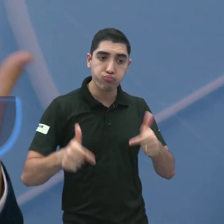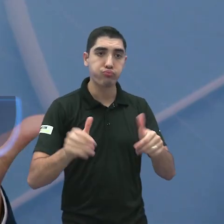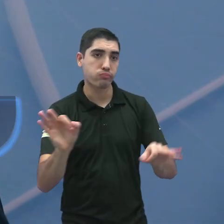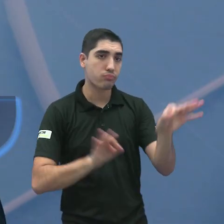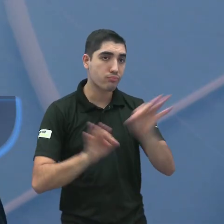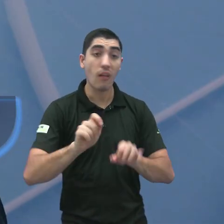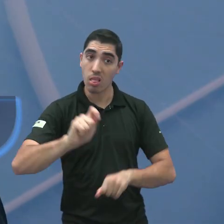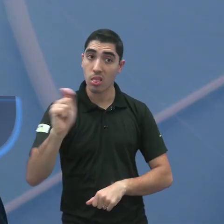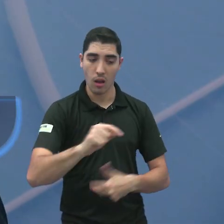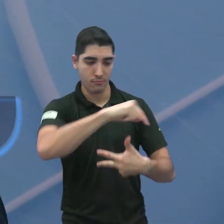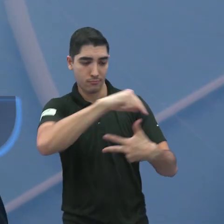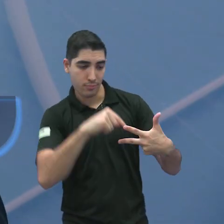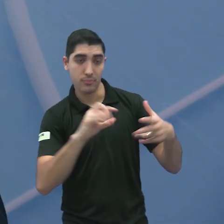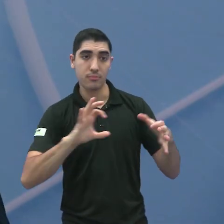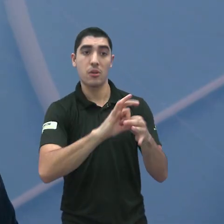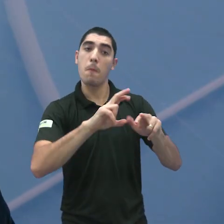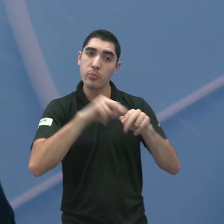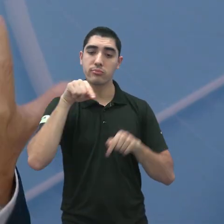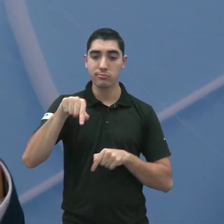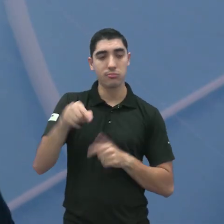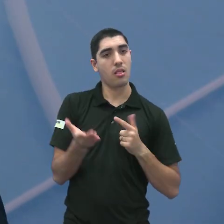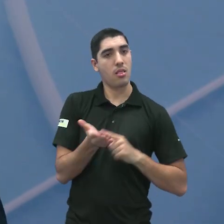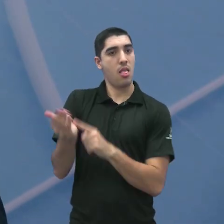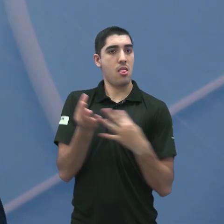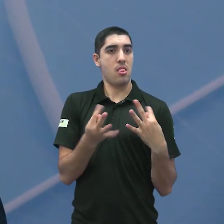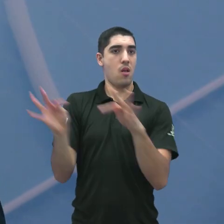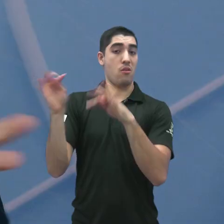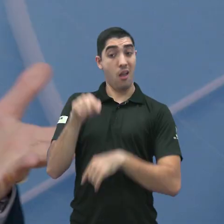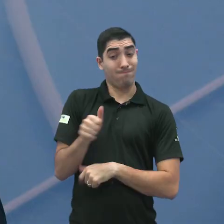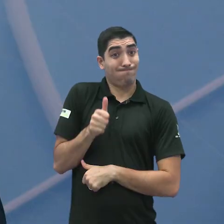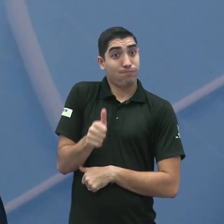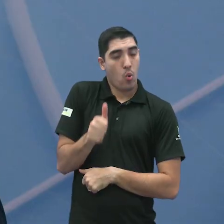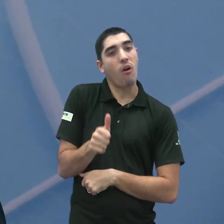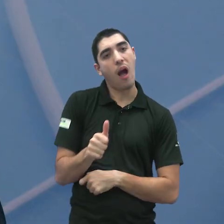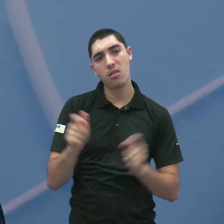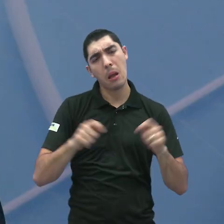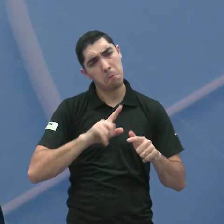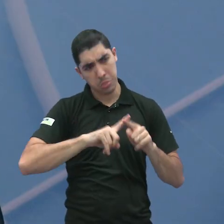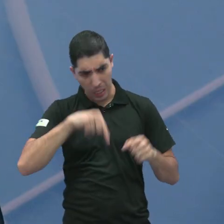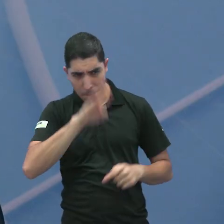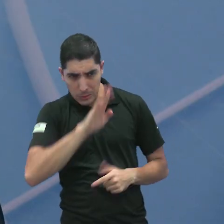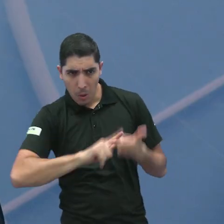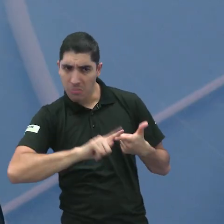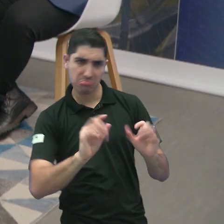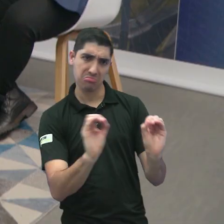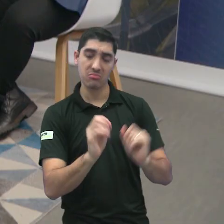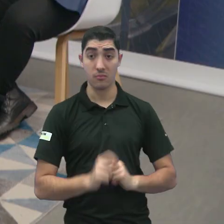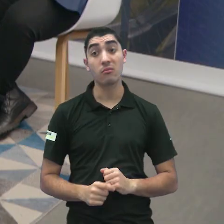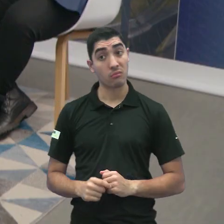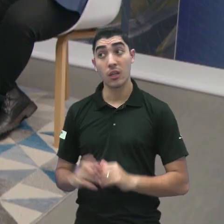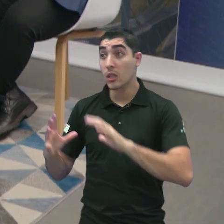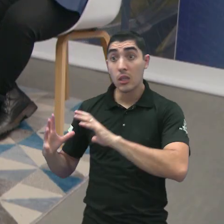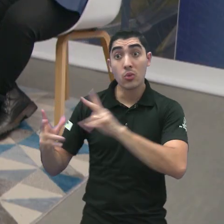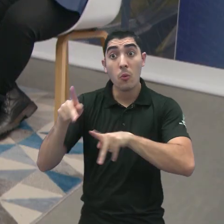mais fácil de acontecer nessa integração tecnológica entre os operadores. Acho que não seria um obstáculo. E quem ganharia com